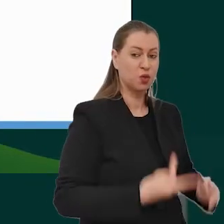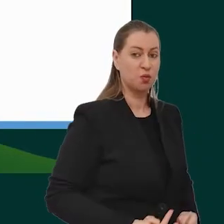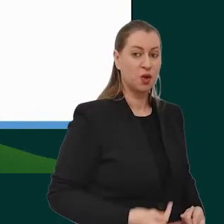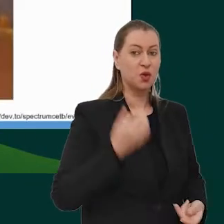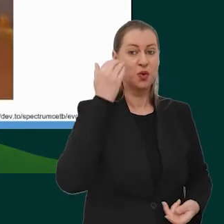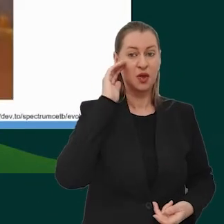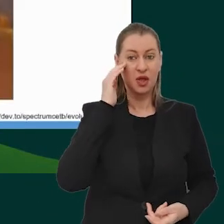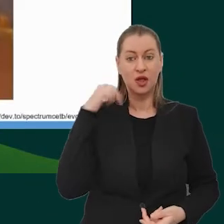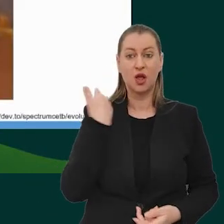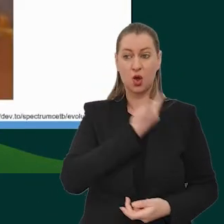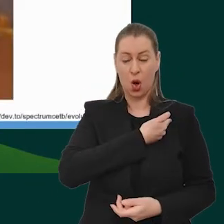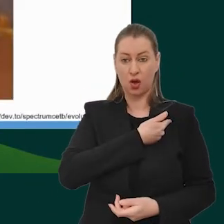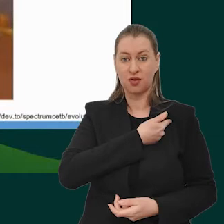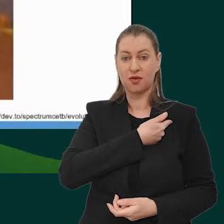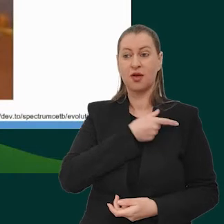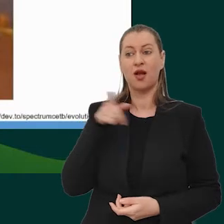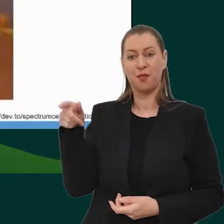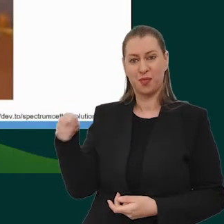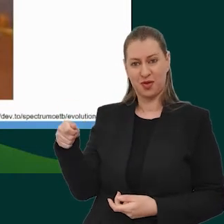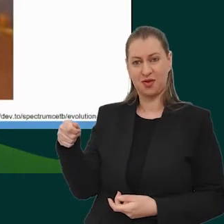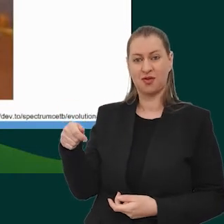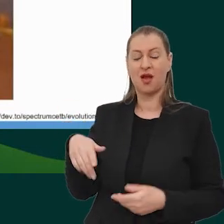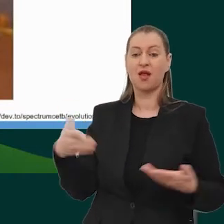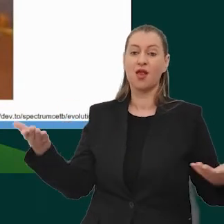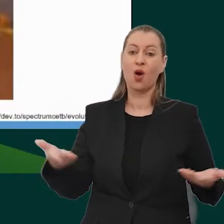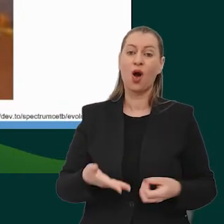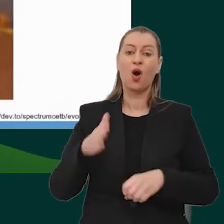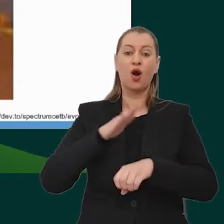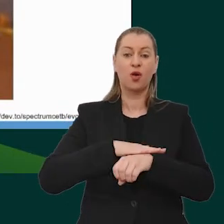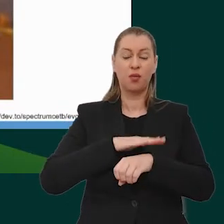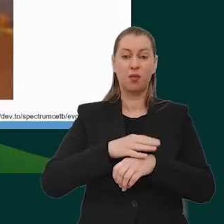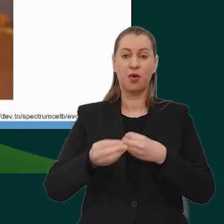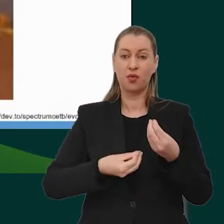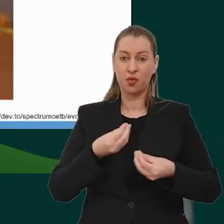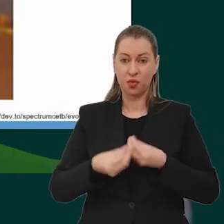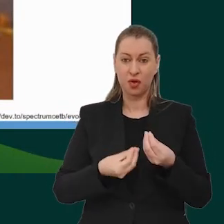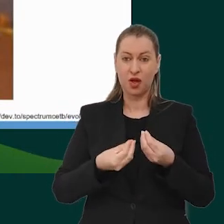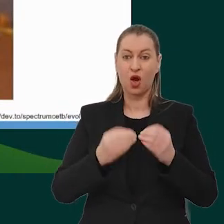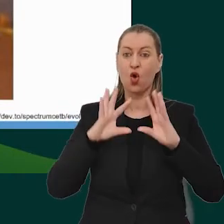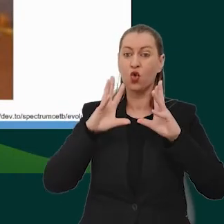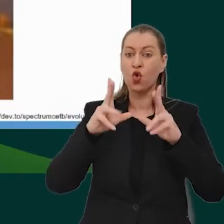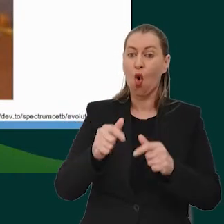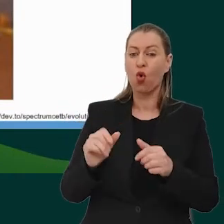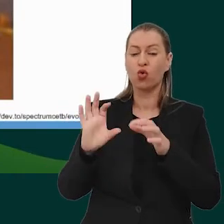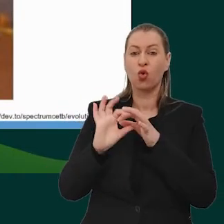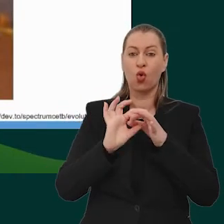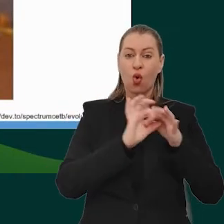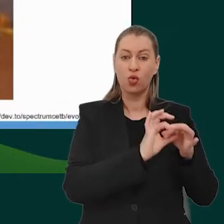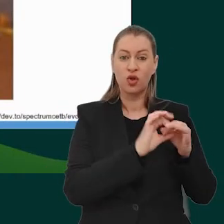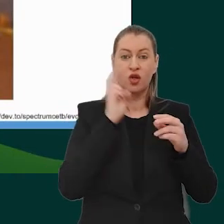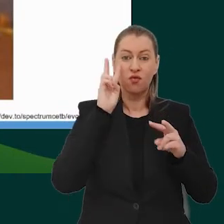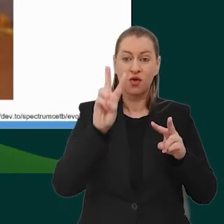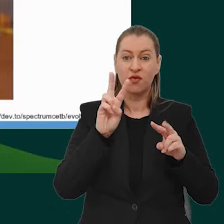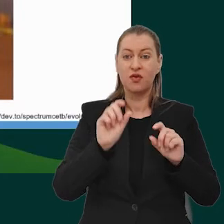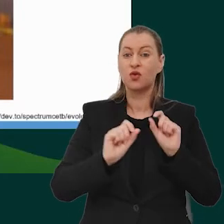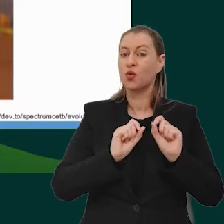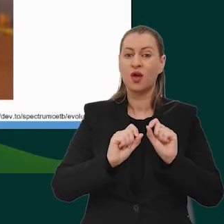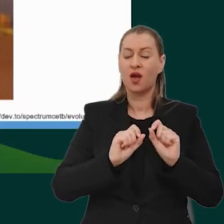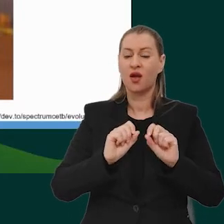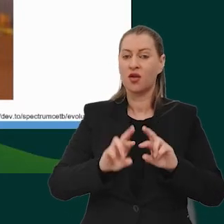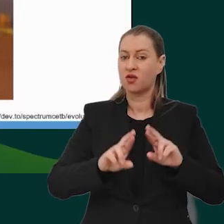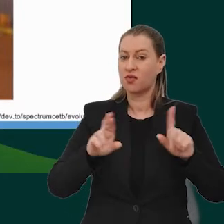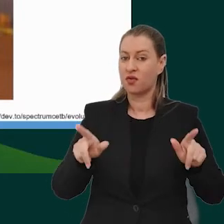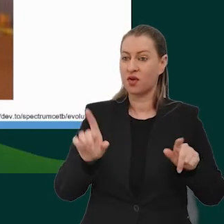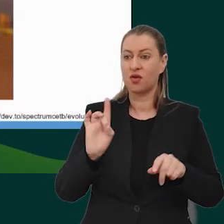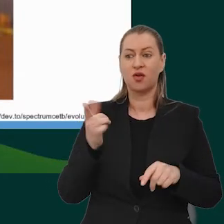entender. E foi nesse momento, então, que todo o contexto passou a ser visto diferente. Não temos